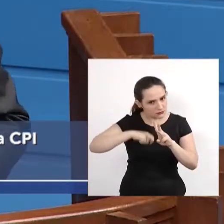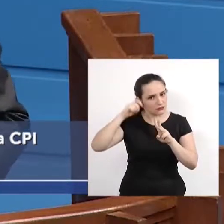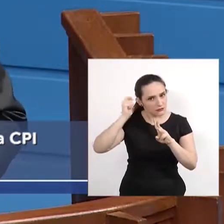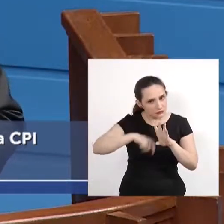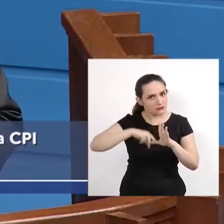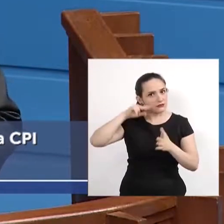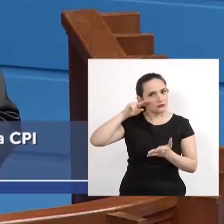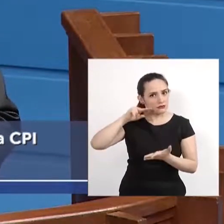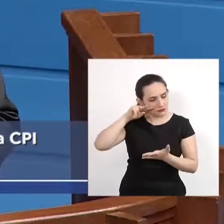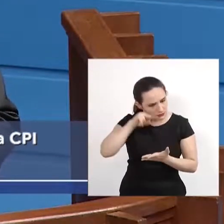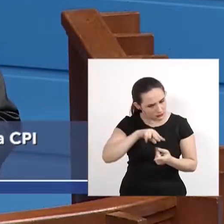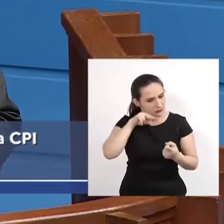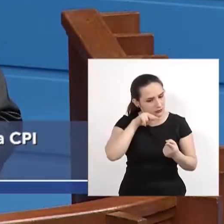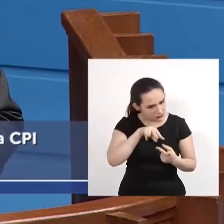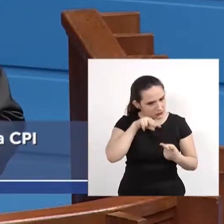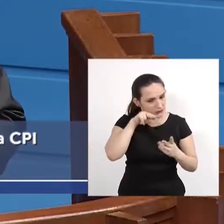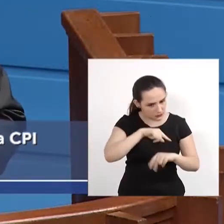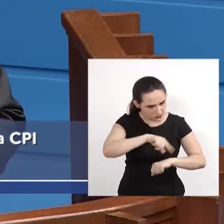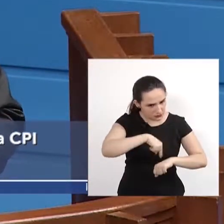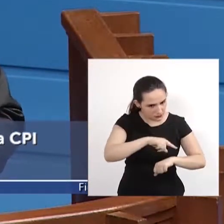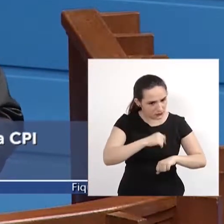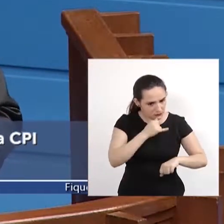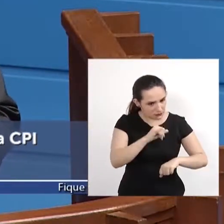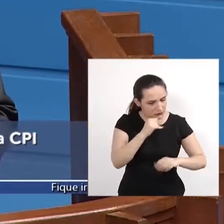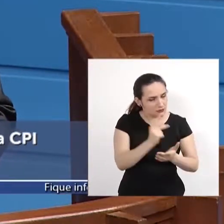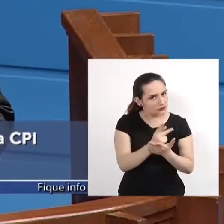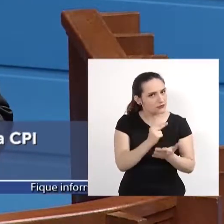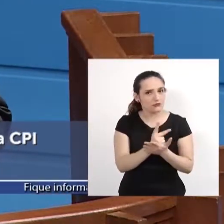ocorram essas distorções.